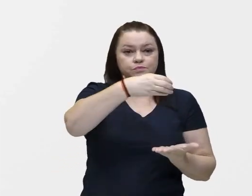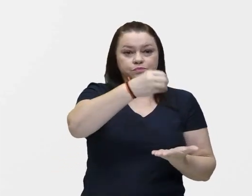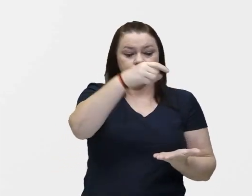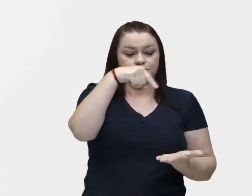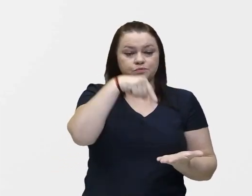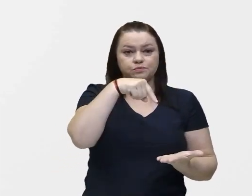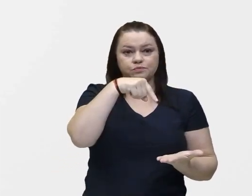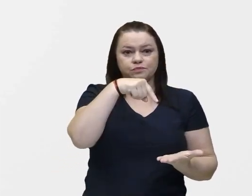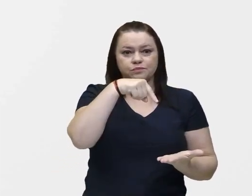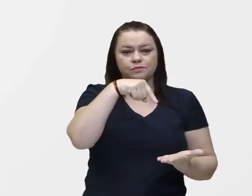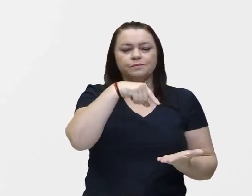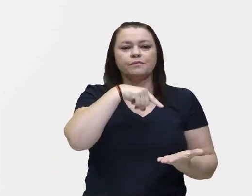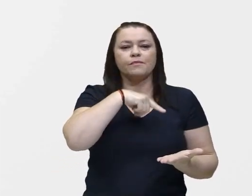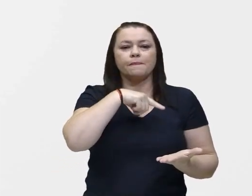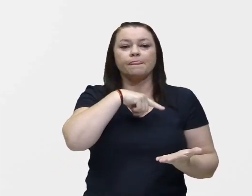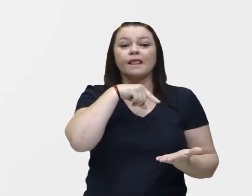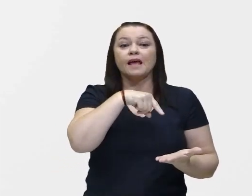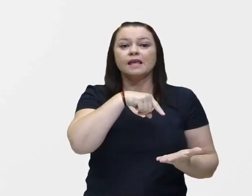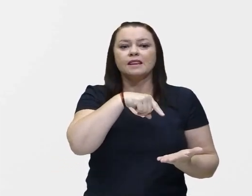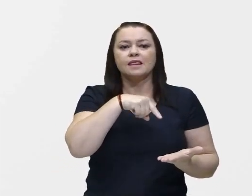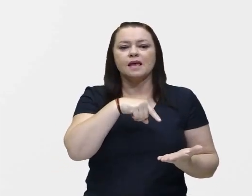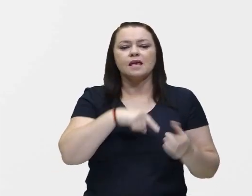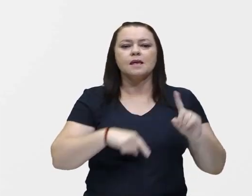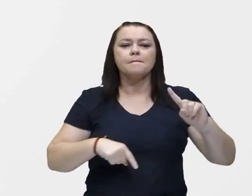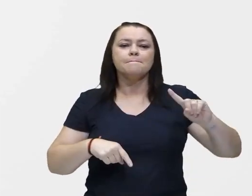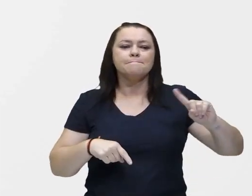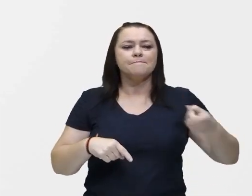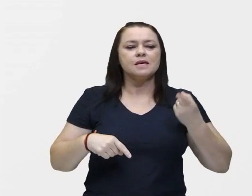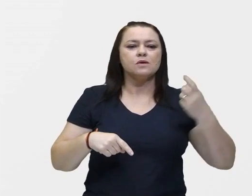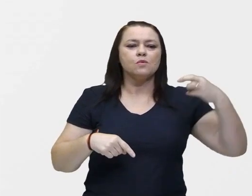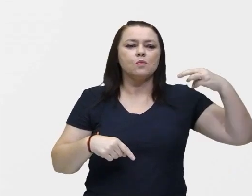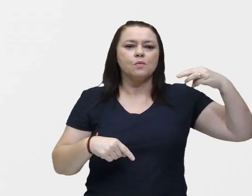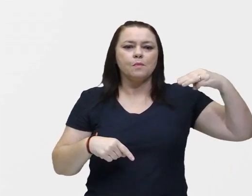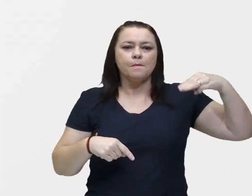seguinte, que na garrafa nós temos 1000